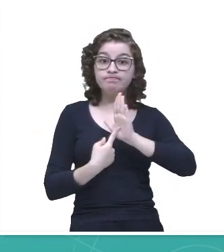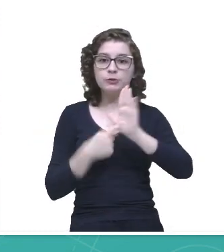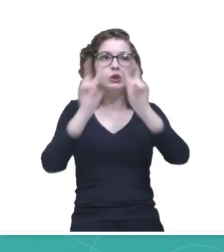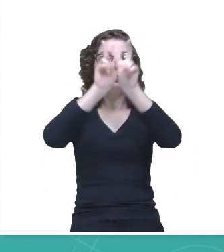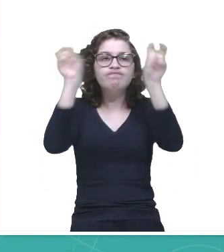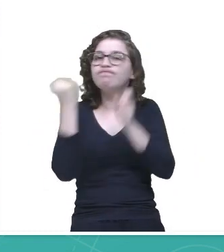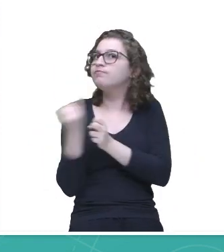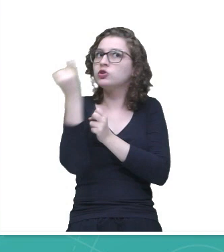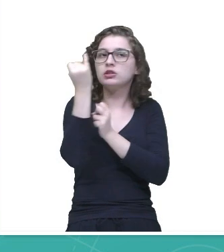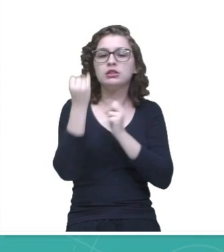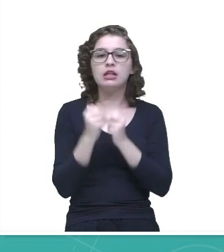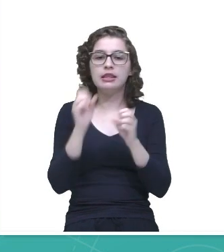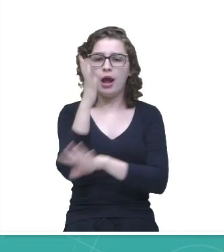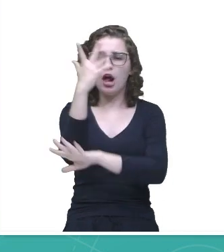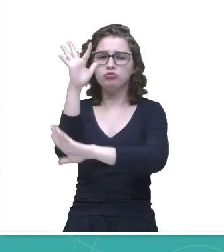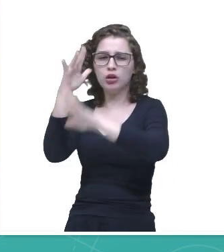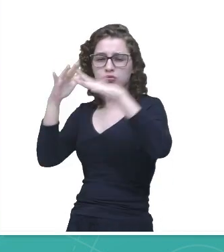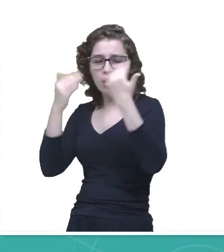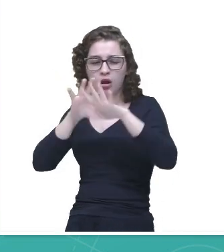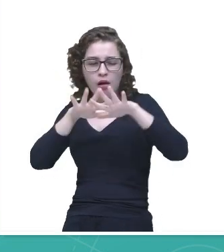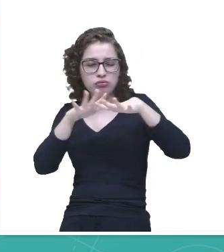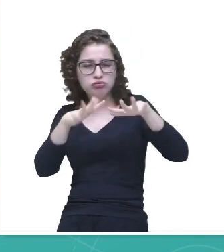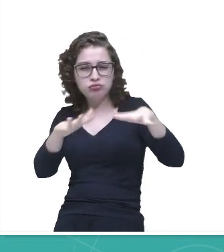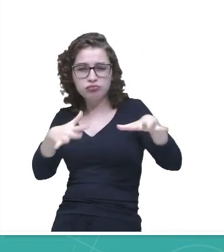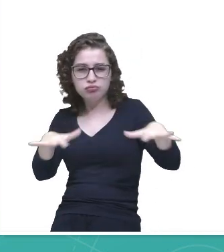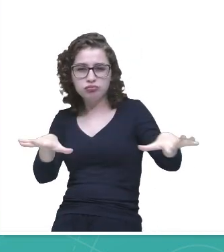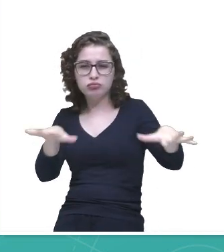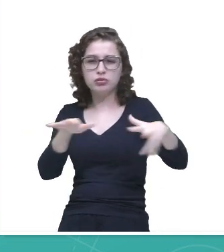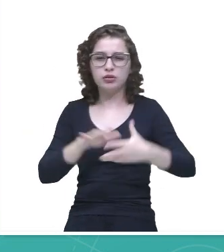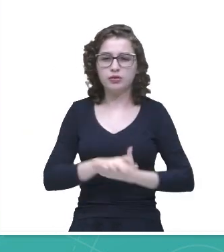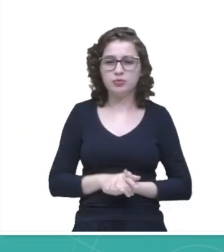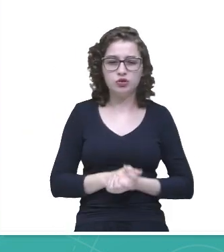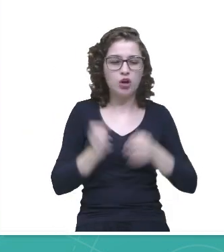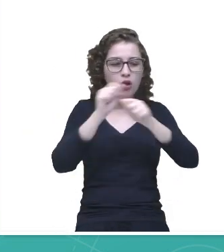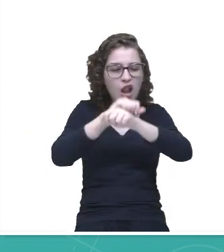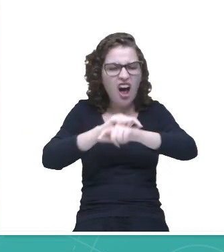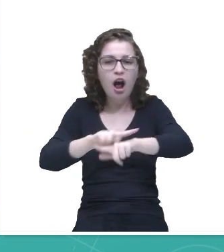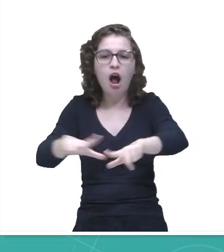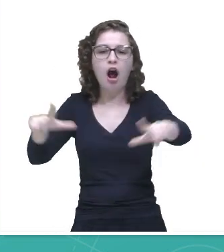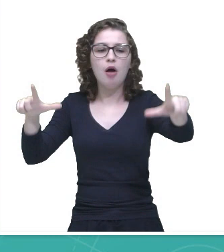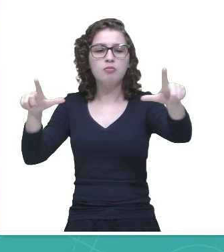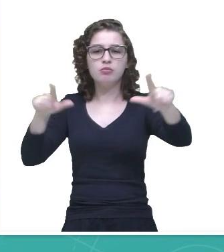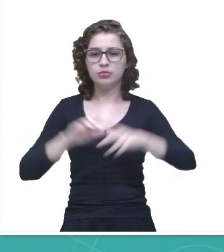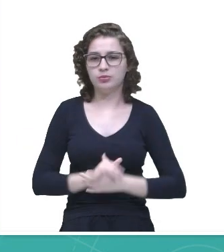natureza, especialmente as paisagens. Eles adoravam pintar em lugares amplos, jardins e